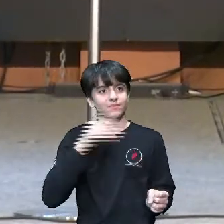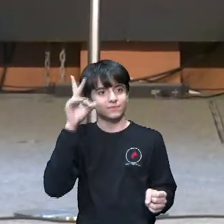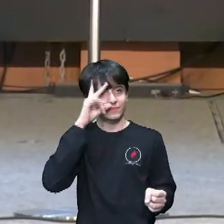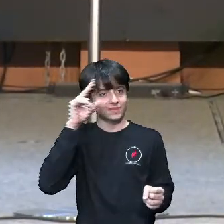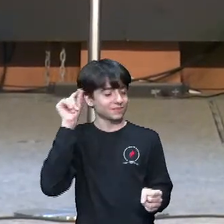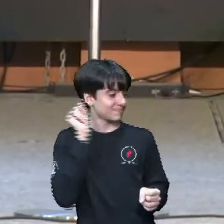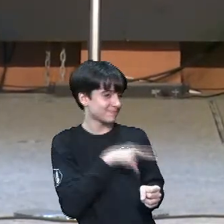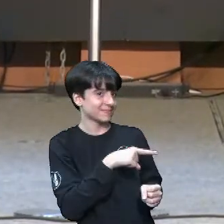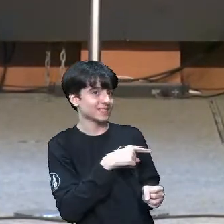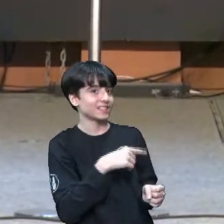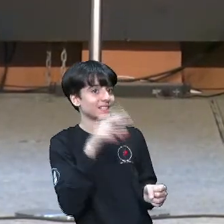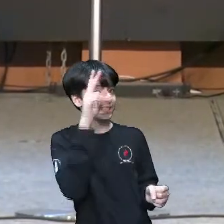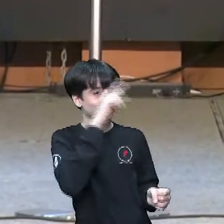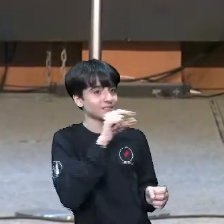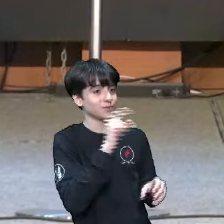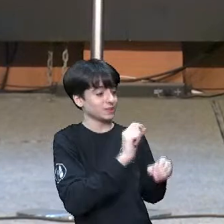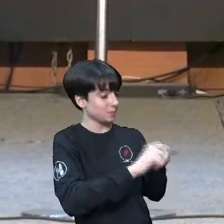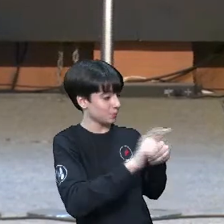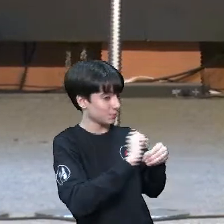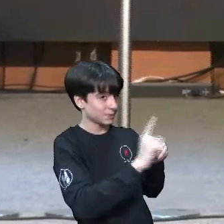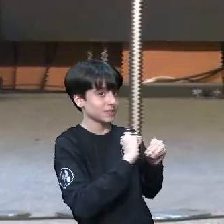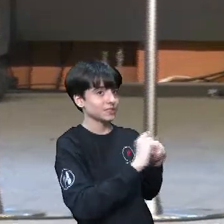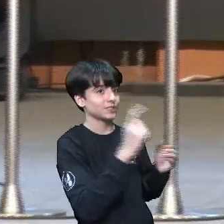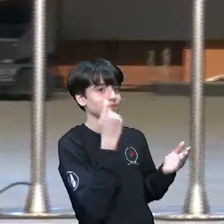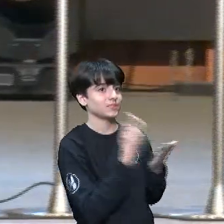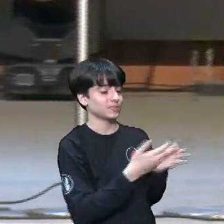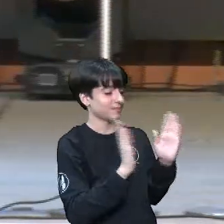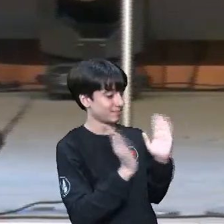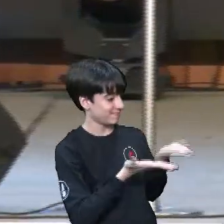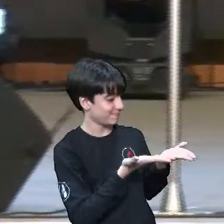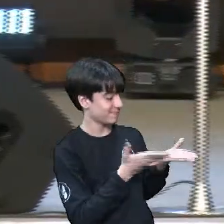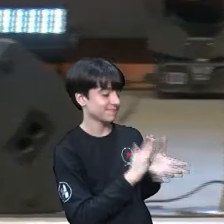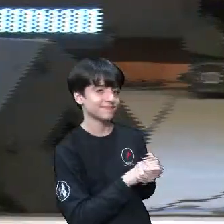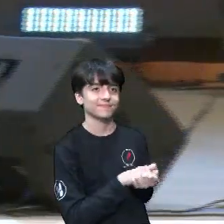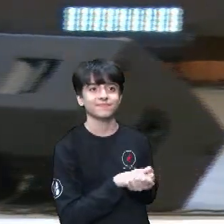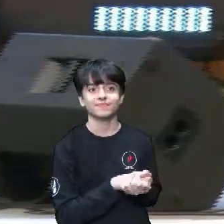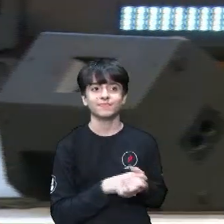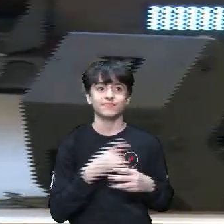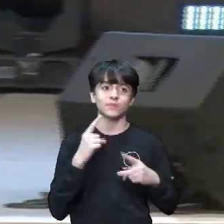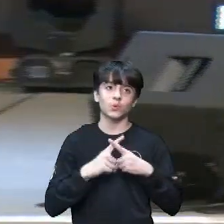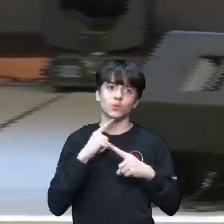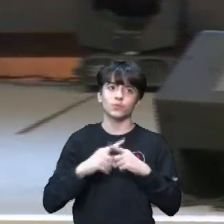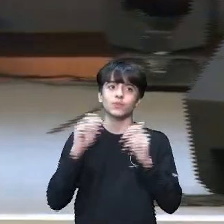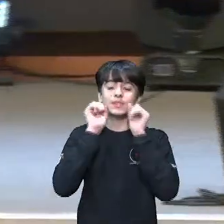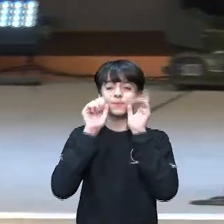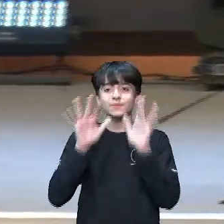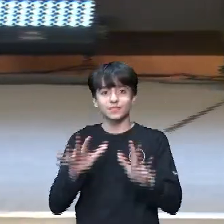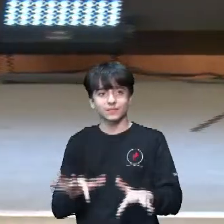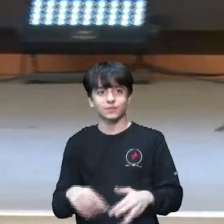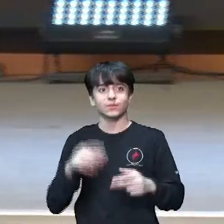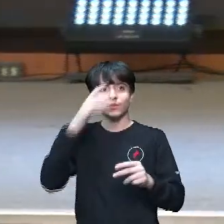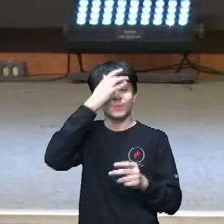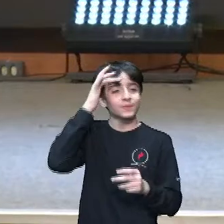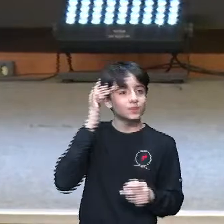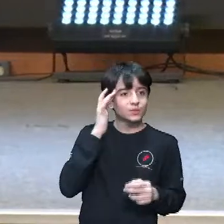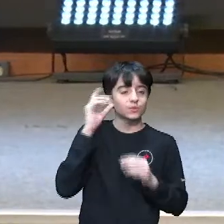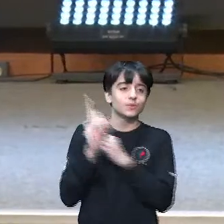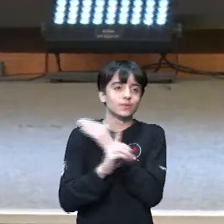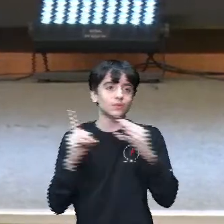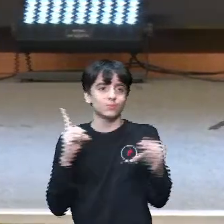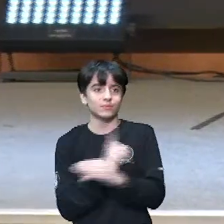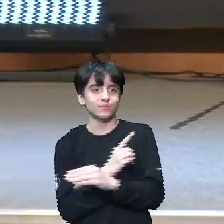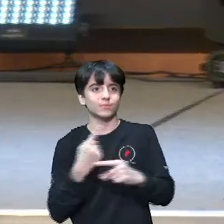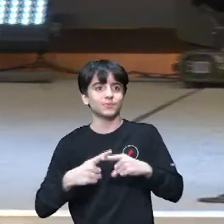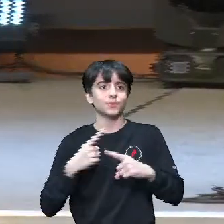plantou naquele dia, naquele lugar, na vida daquela pessoa, ou naquela ministração, naquele culto. Por quê? Porque a oferta, ela